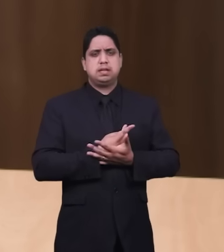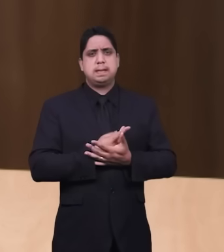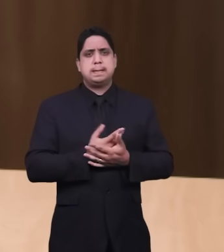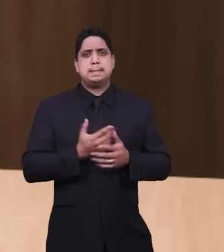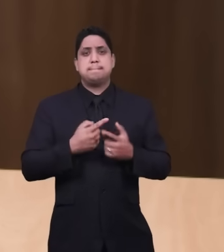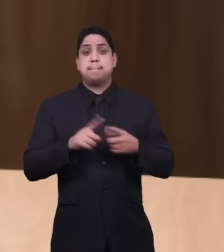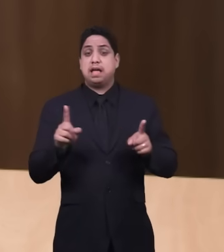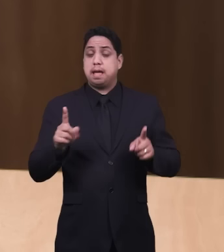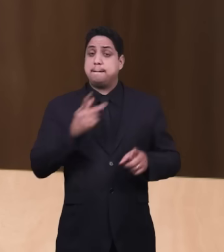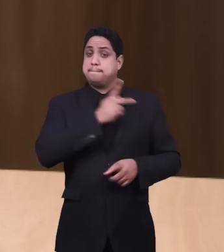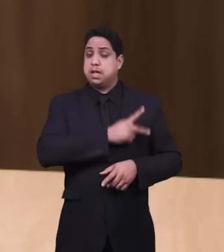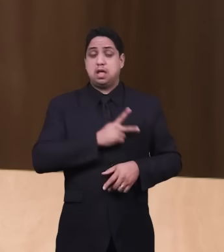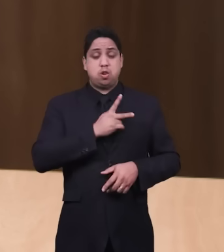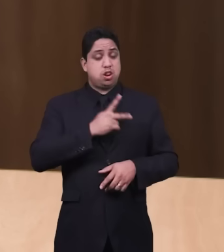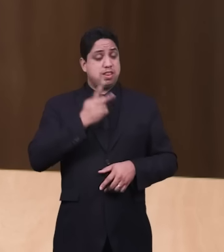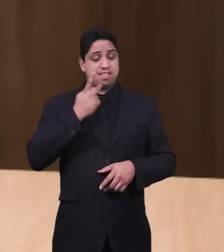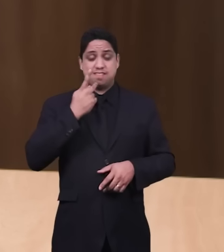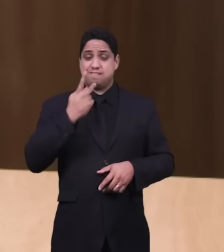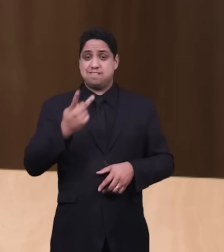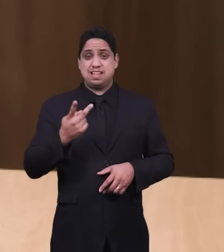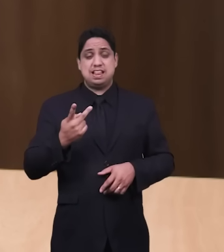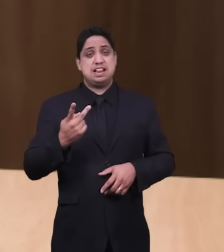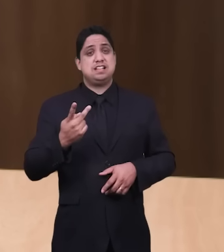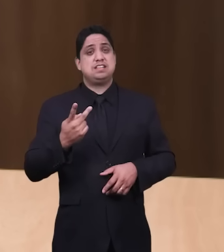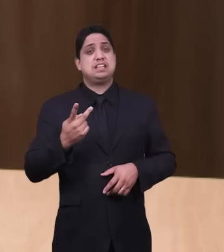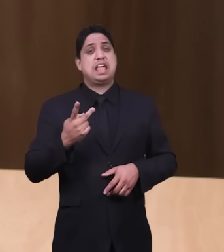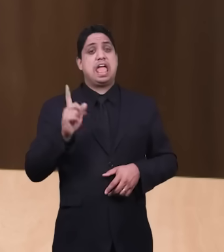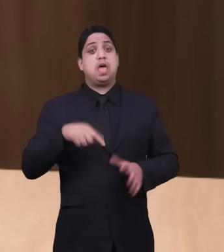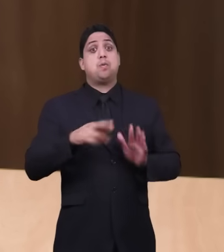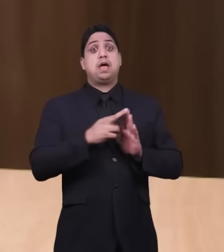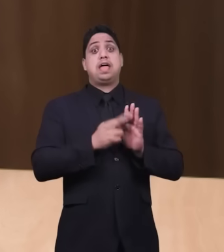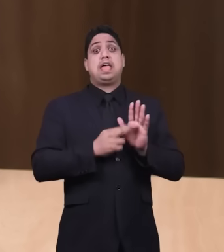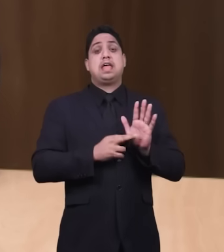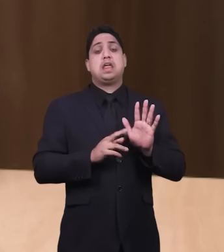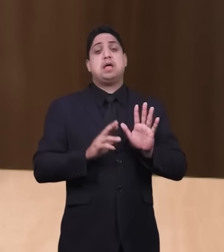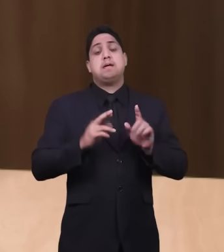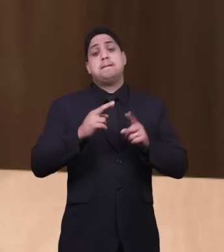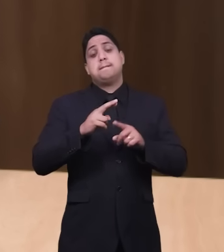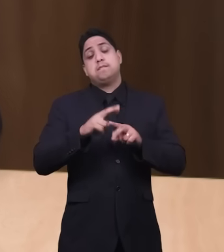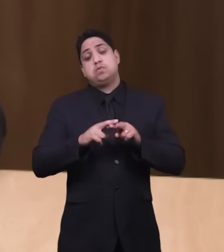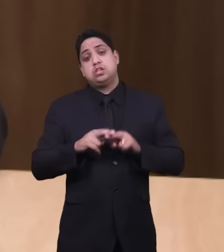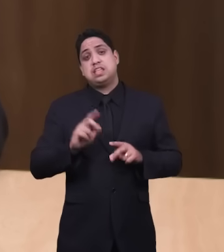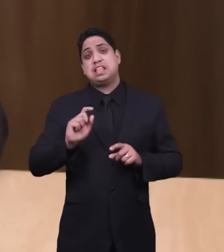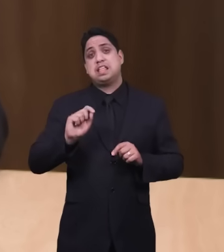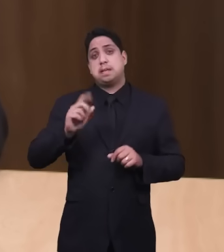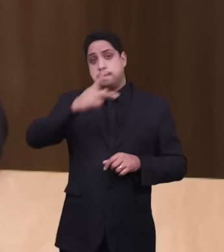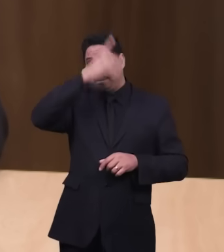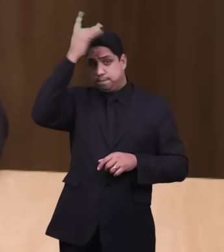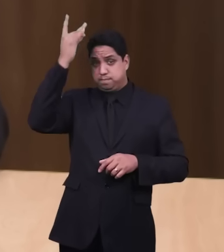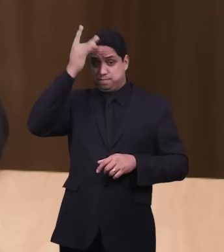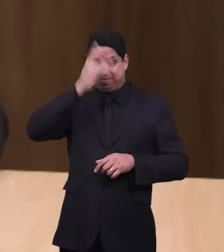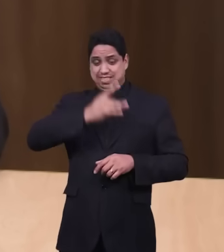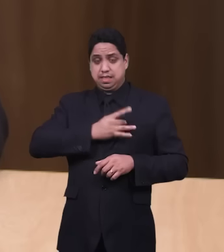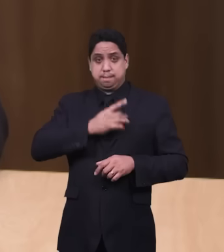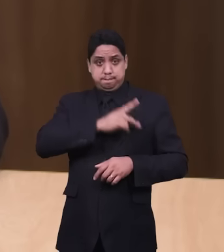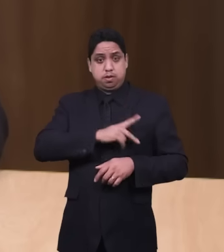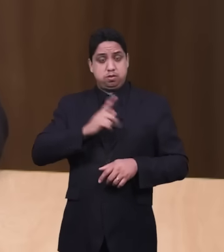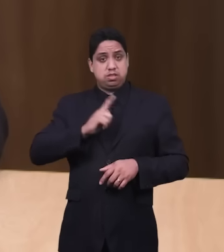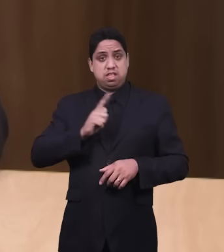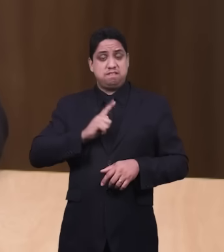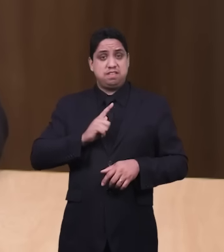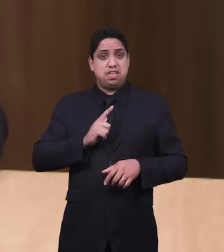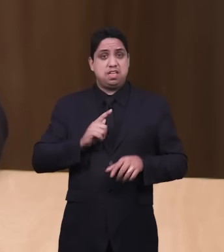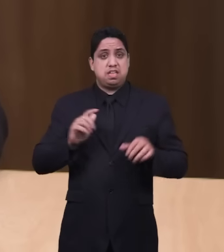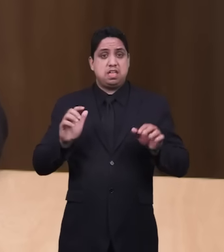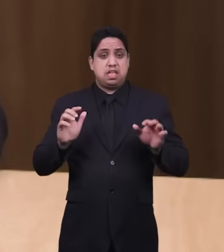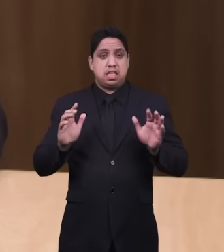Mas Paulo não diz que isso era uma regra. Tanto que ele foi batizado com o Espírito Santo e